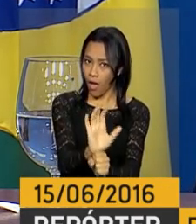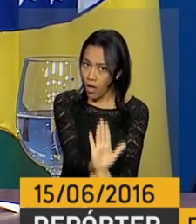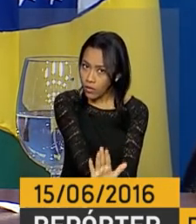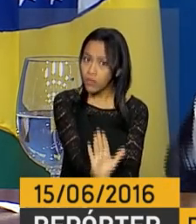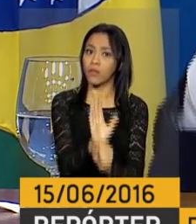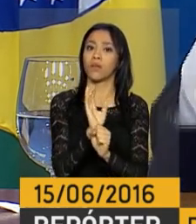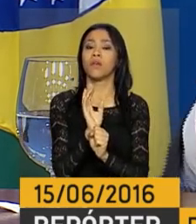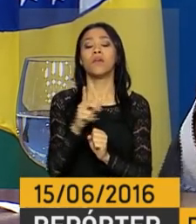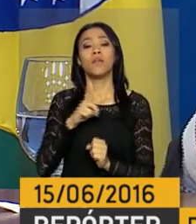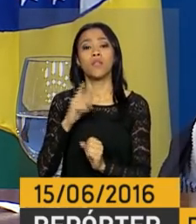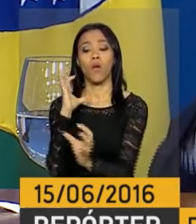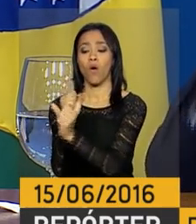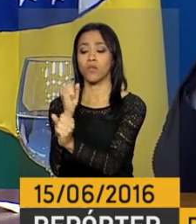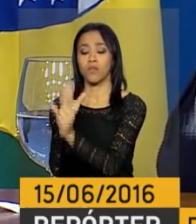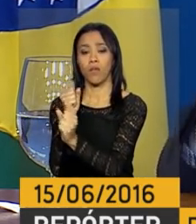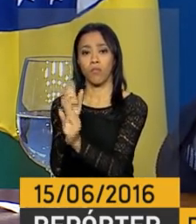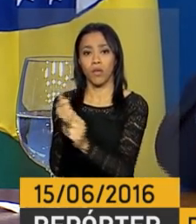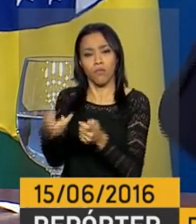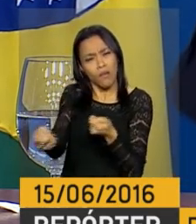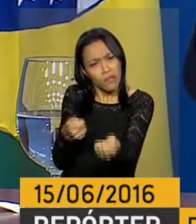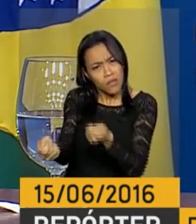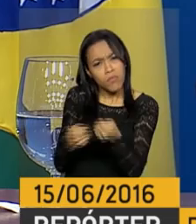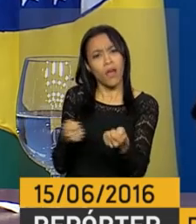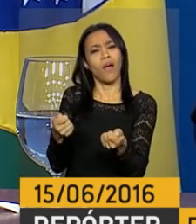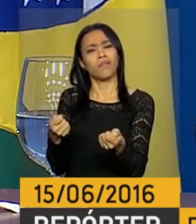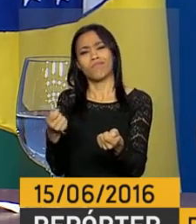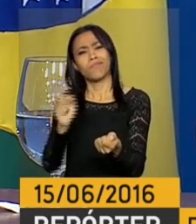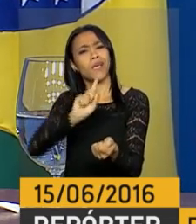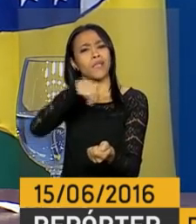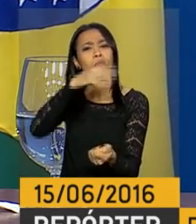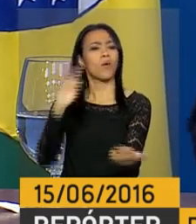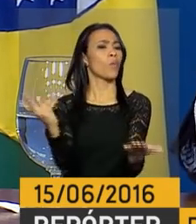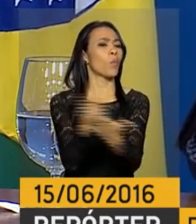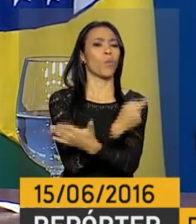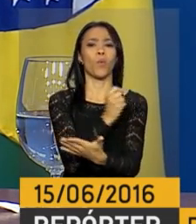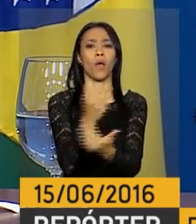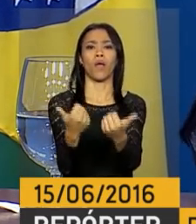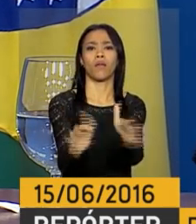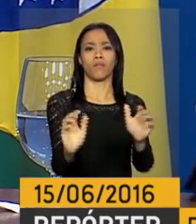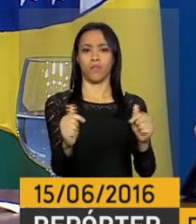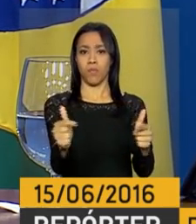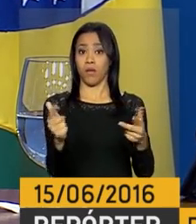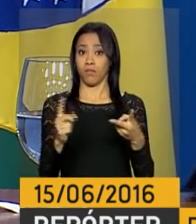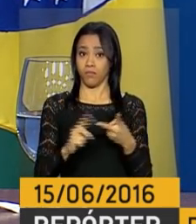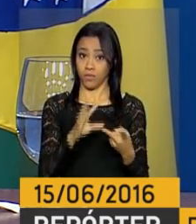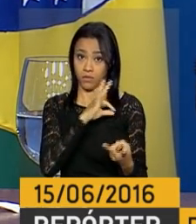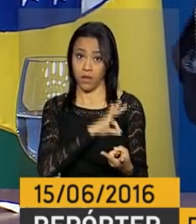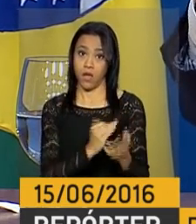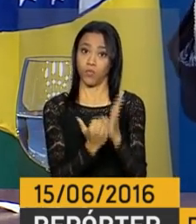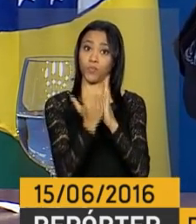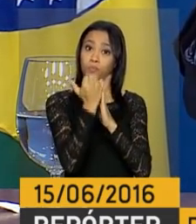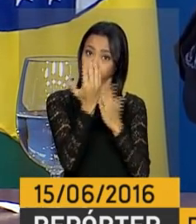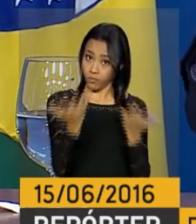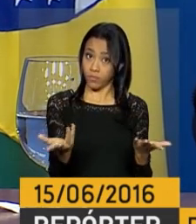orçamento equilibrado, volte a crescer, gerar emprego e renda. Agora, certamente o estado de bem-estar social é uma conquista